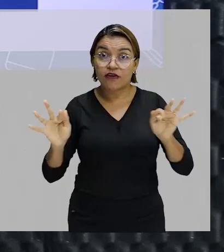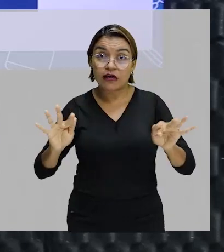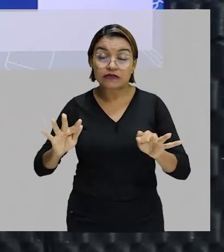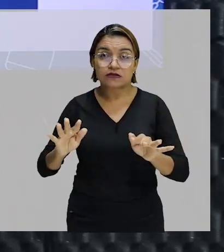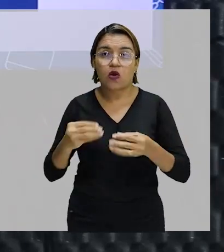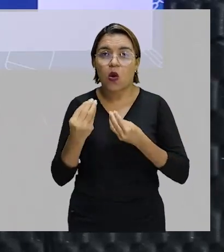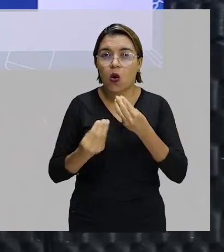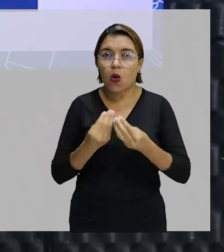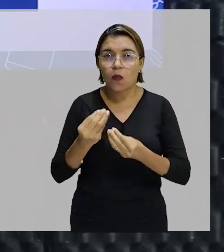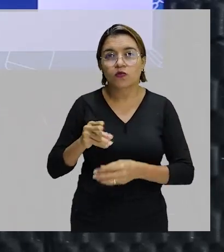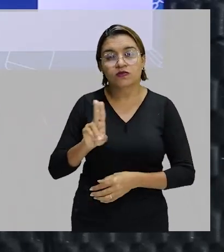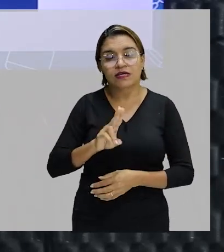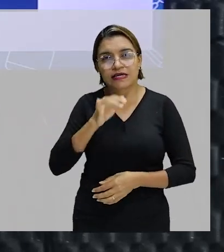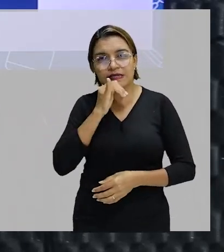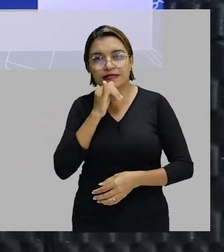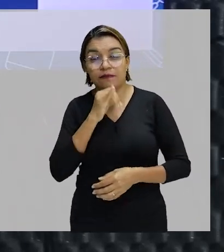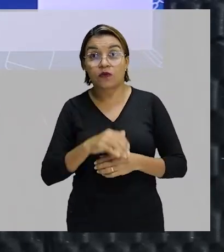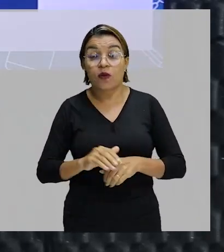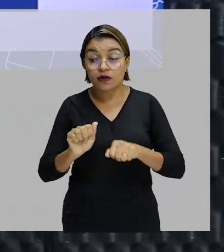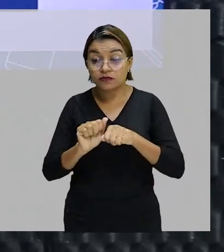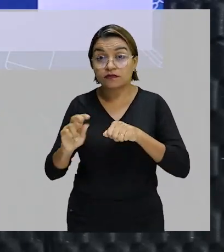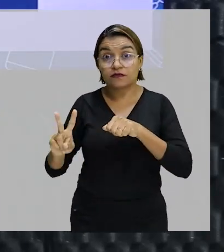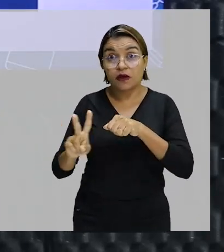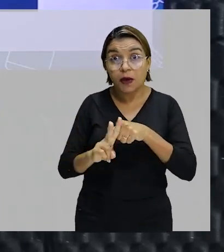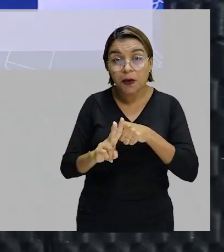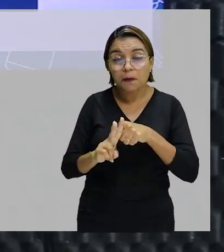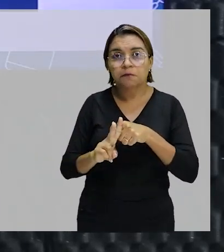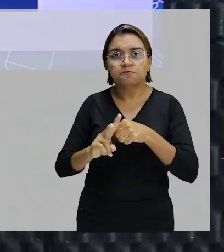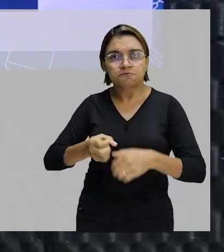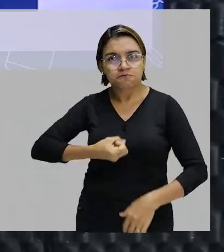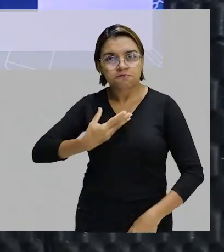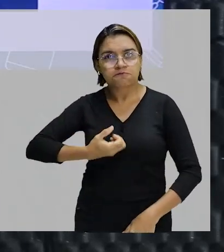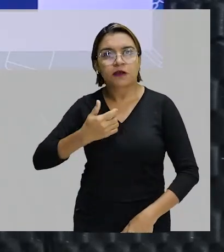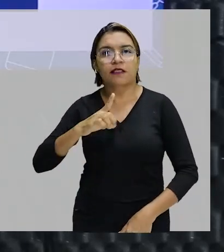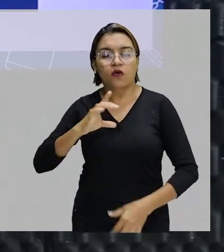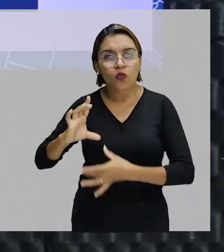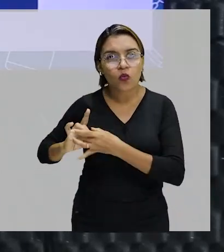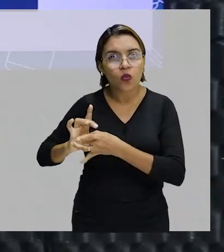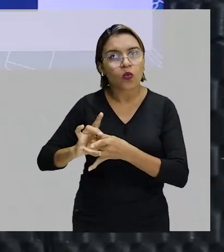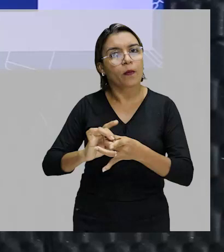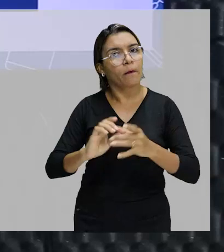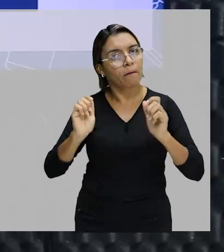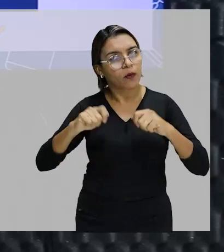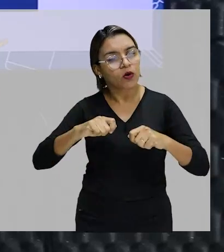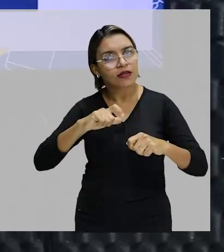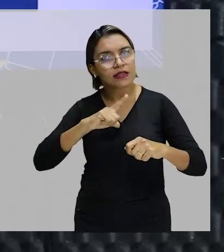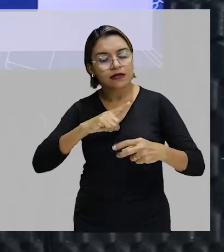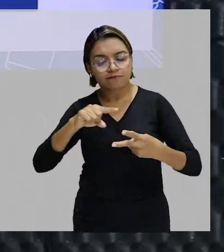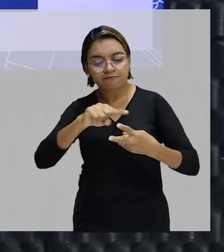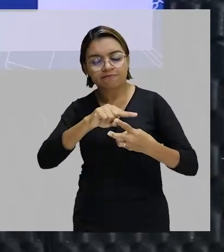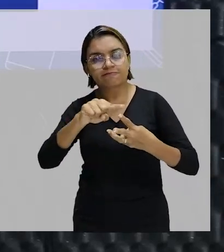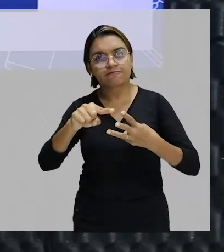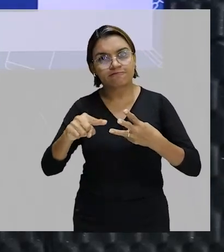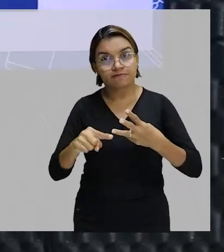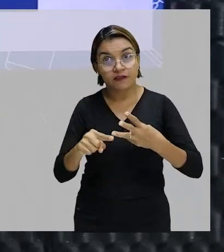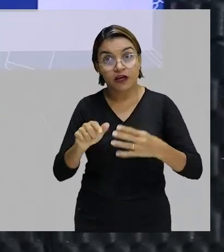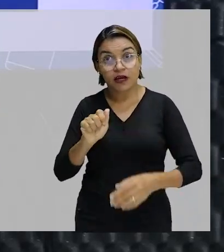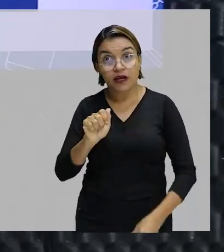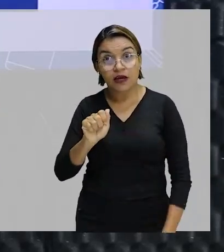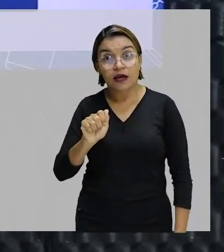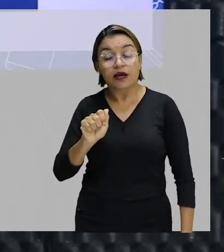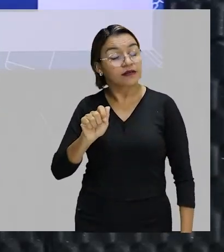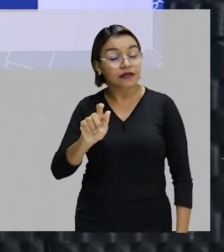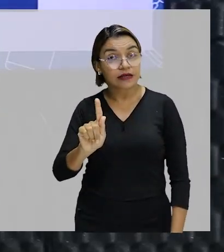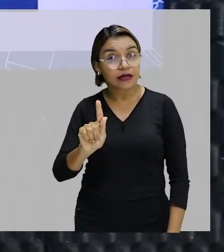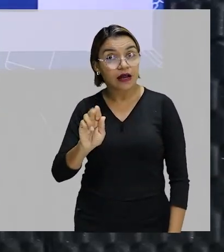Então, considerando o que esse advérbio expressa, eu tenho um contexto e eu posso ter três diferentes graus.